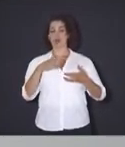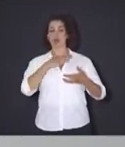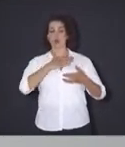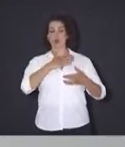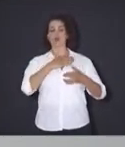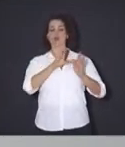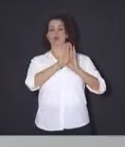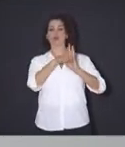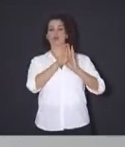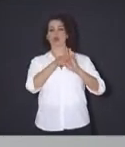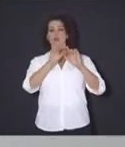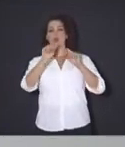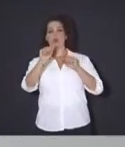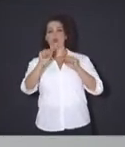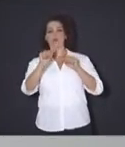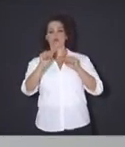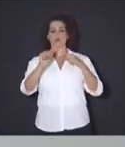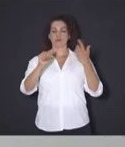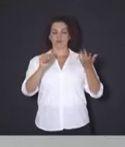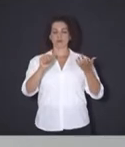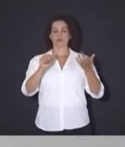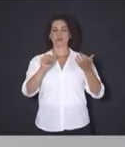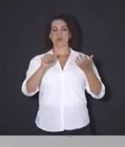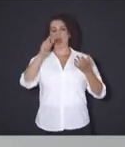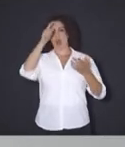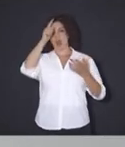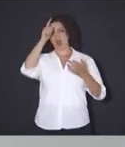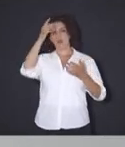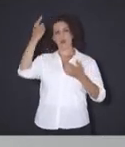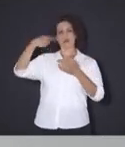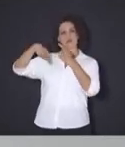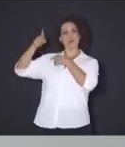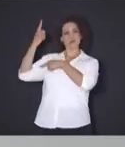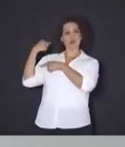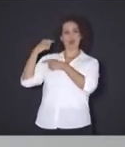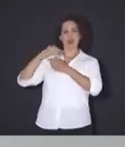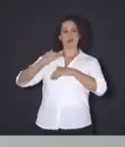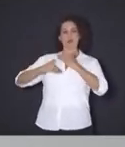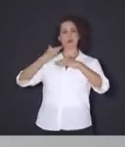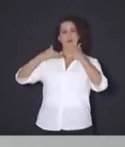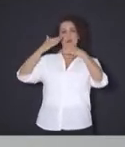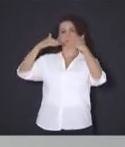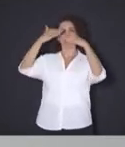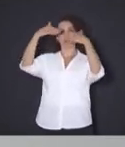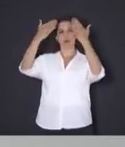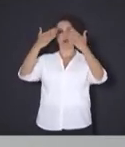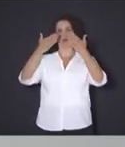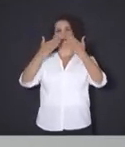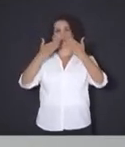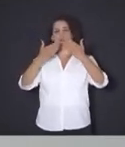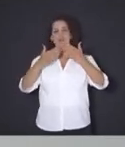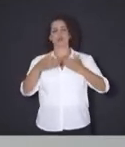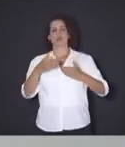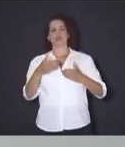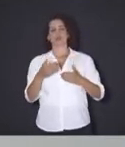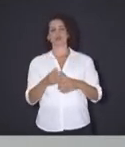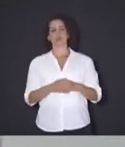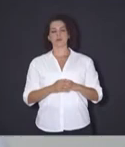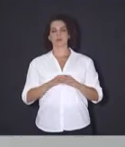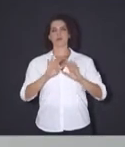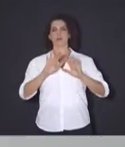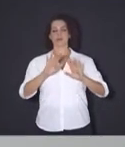alemanha cresceu com défices públicos importantes quando foi consolidada a aaa união europeia